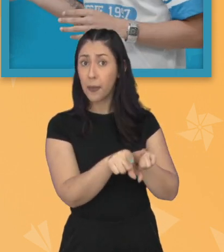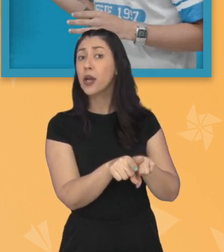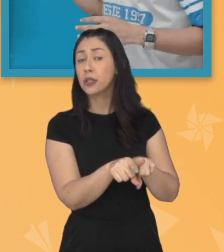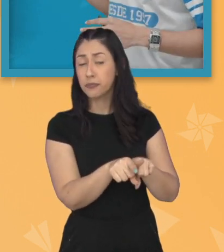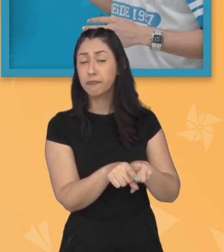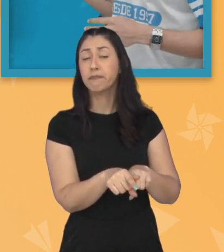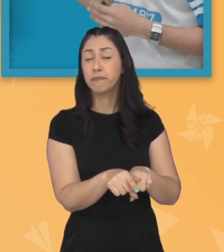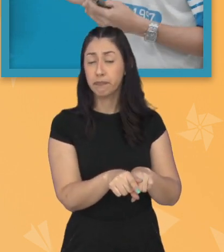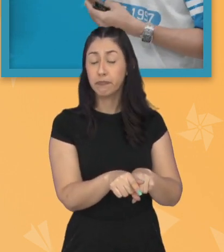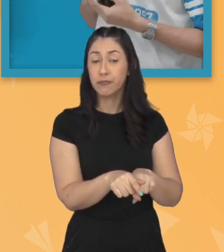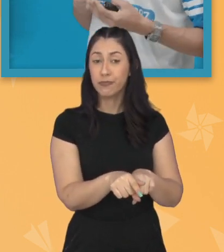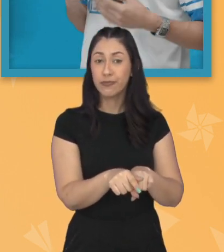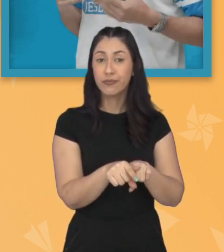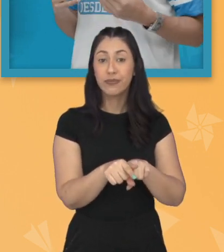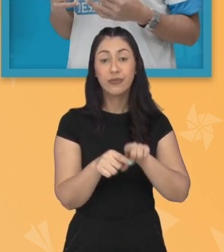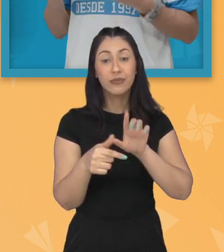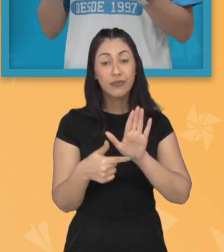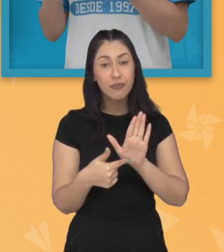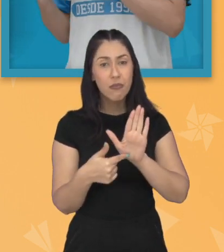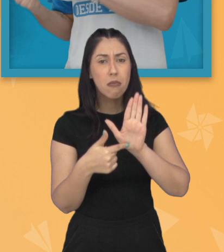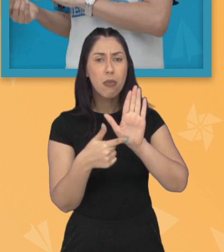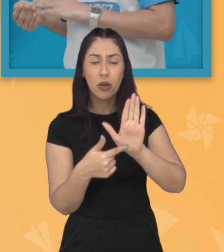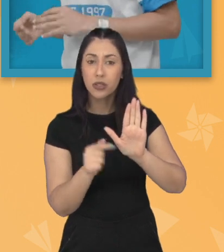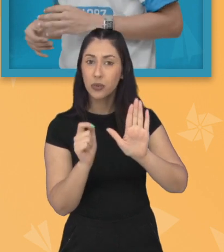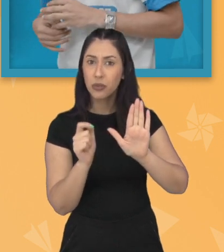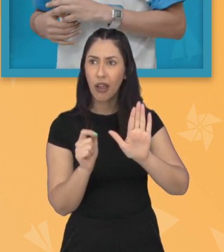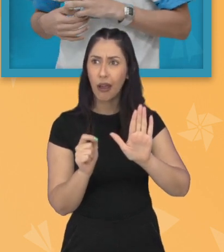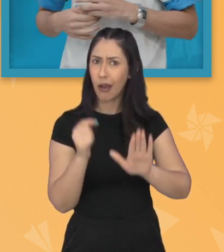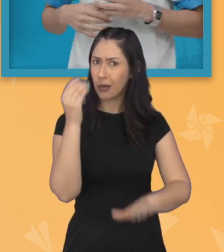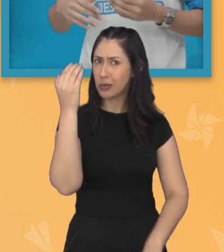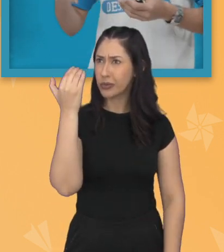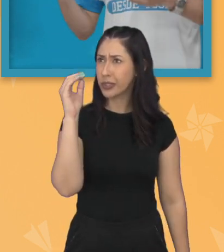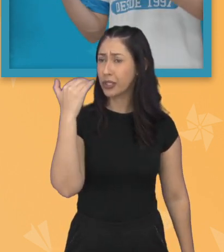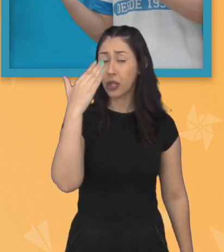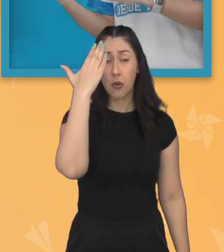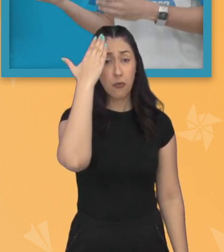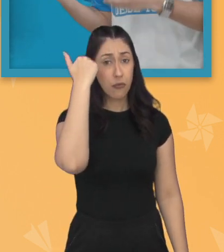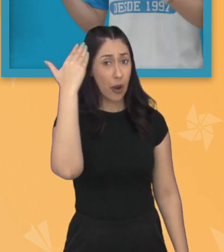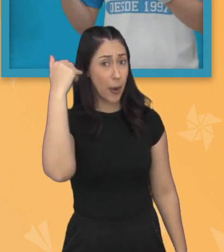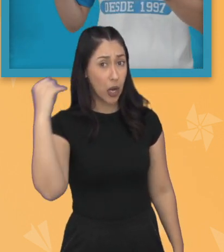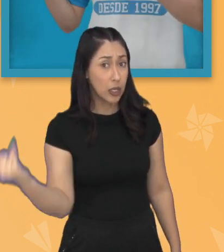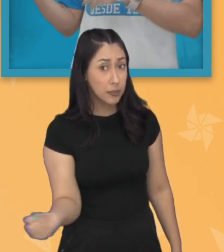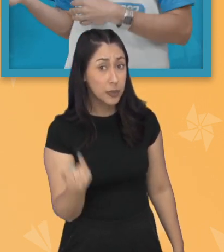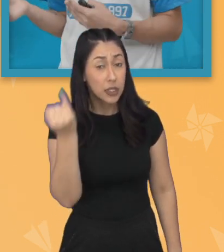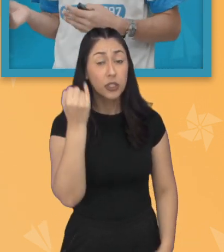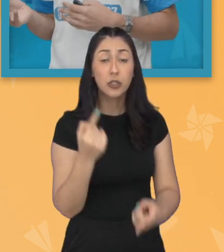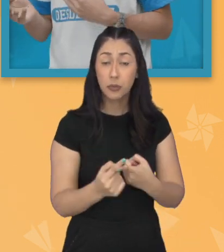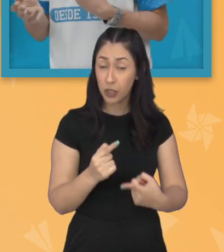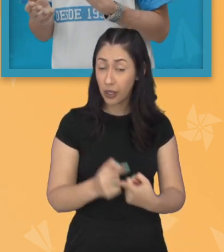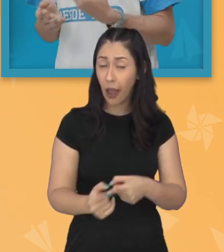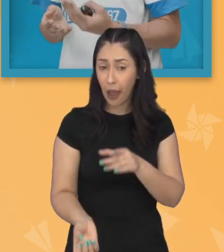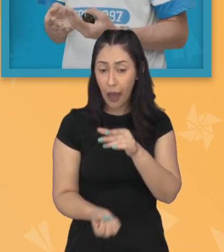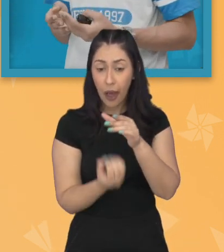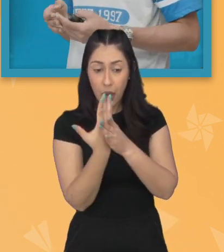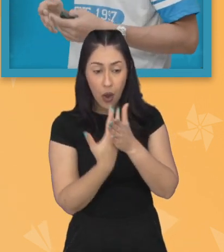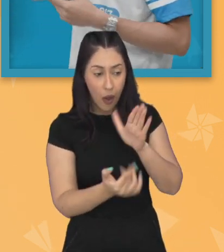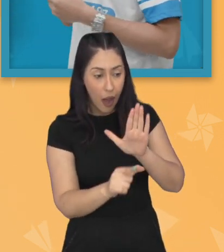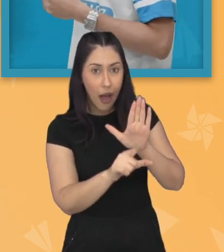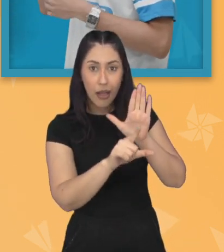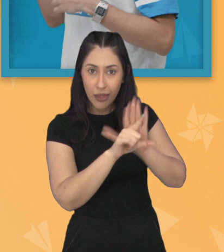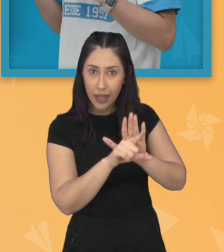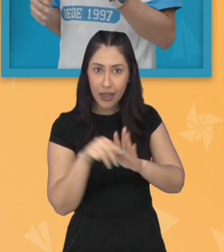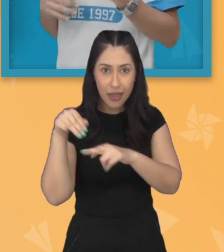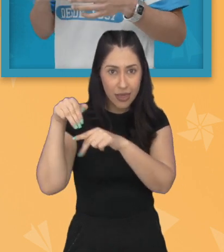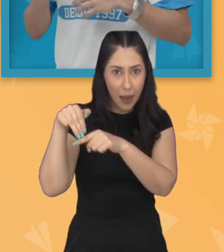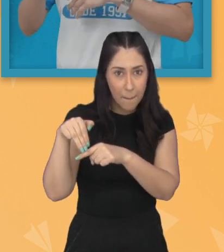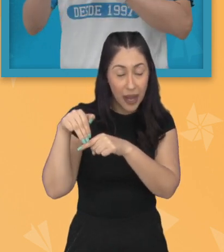dela. E ele é considerado um dos cientistas mais importantes de todos os tempos, porque além dessa lei de conservação de massas que ele propôs, né,